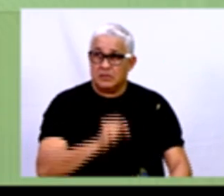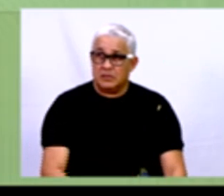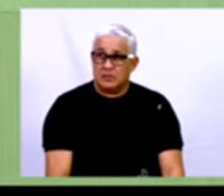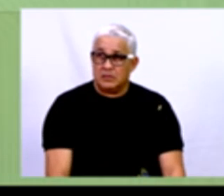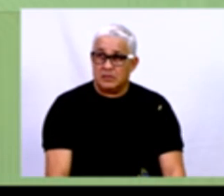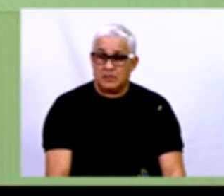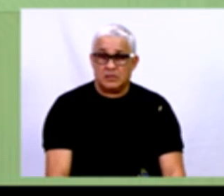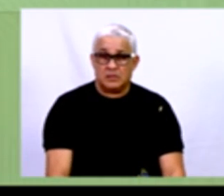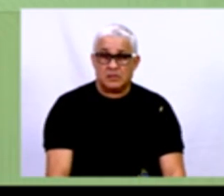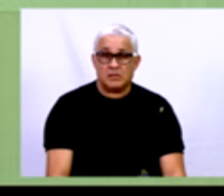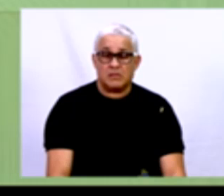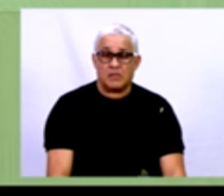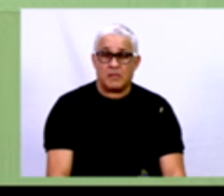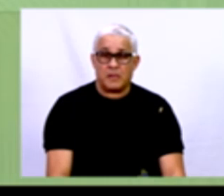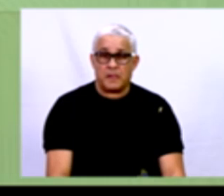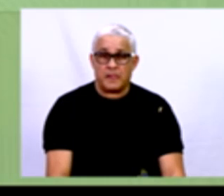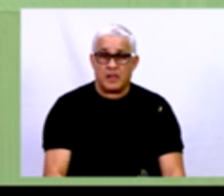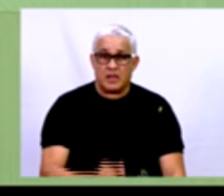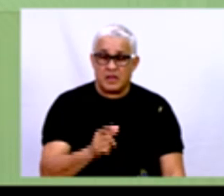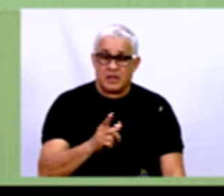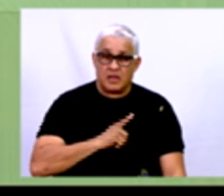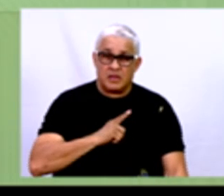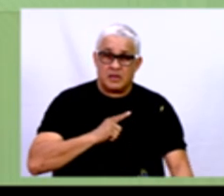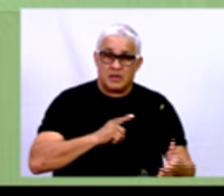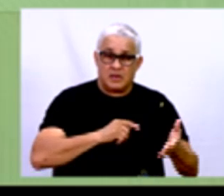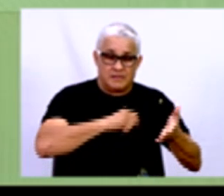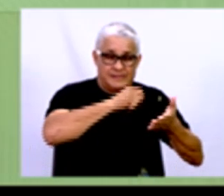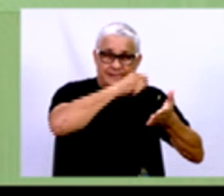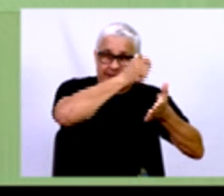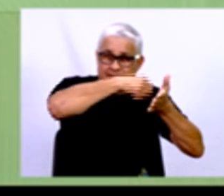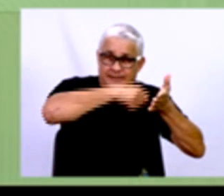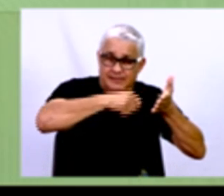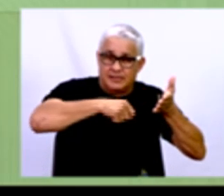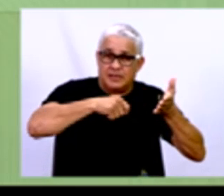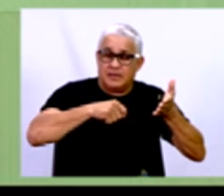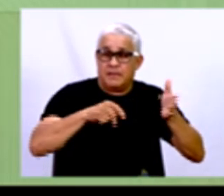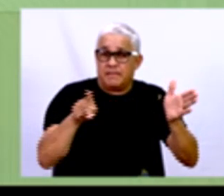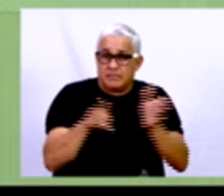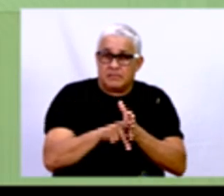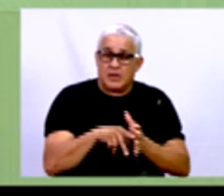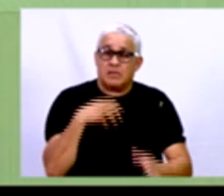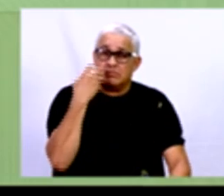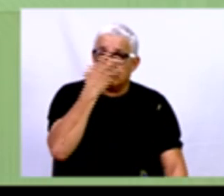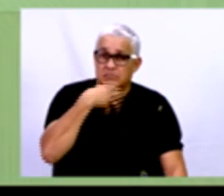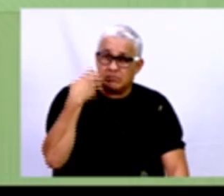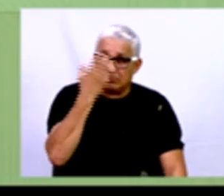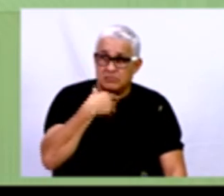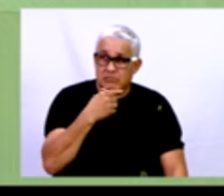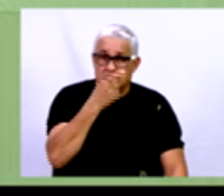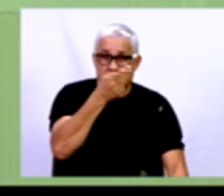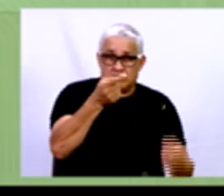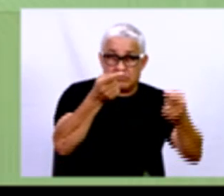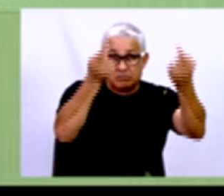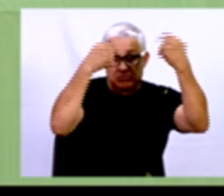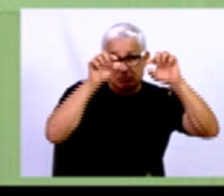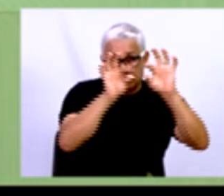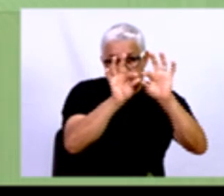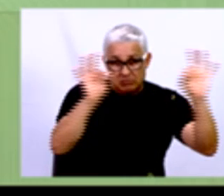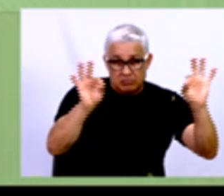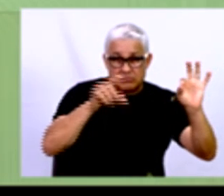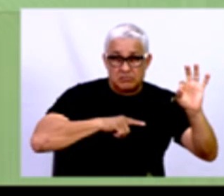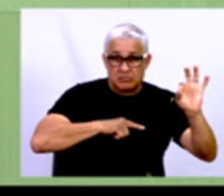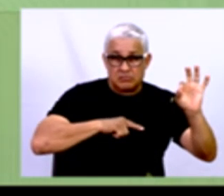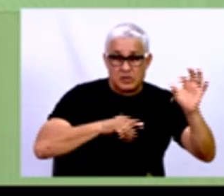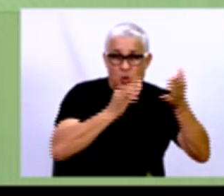a composição, uma letra de música, né, as notas musicais, e embaixo de cada nota musical nós temos também